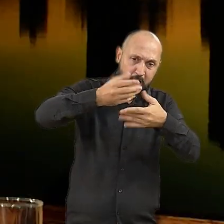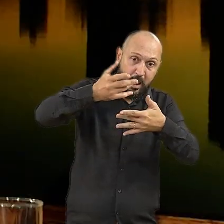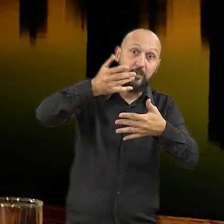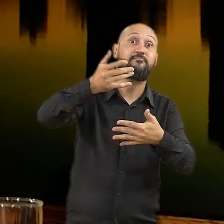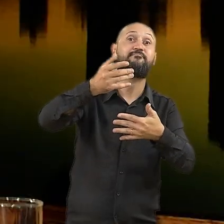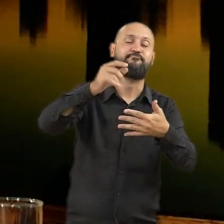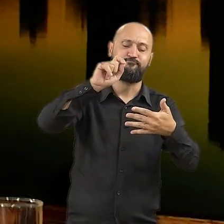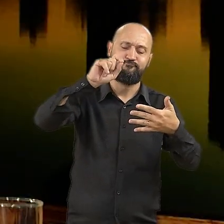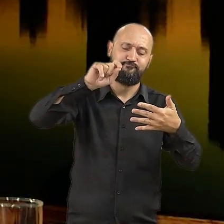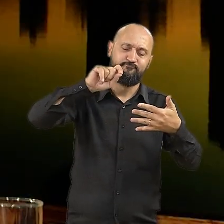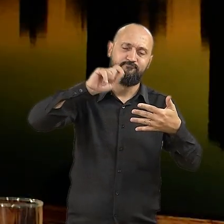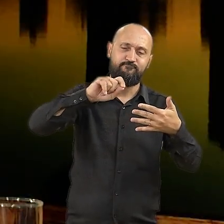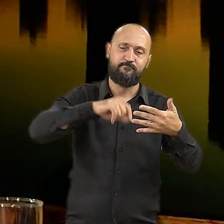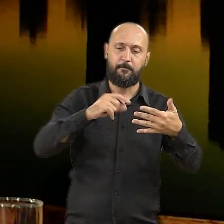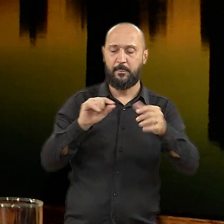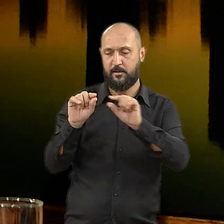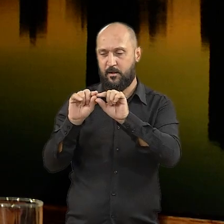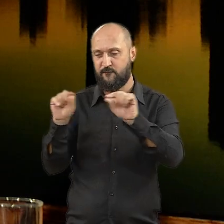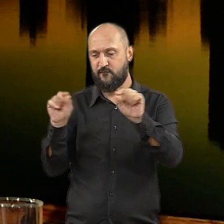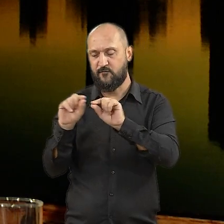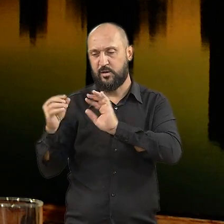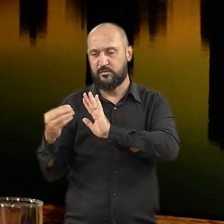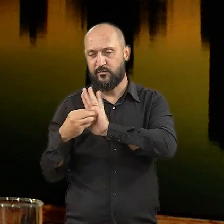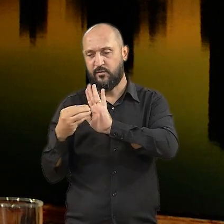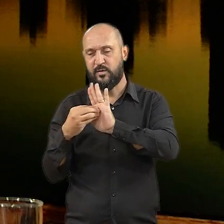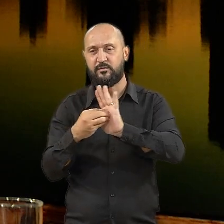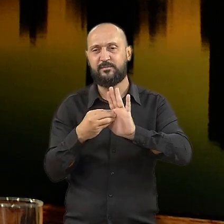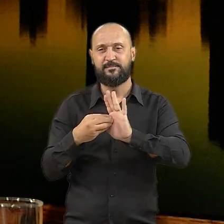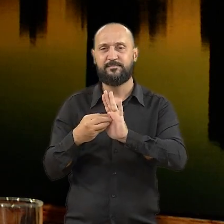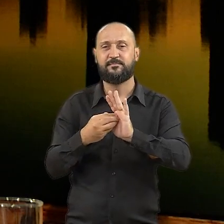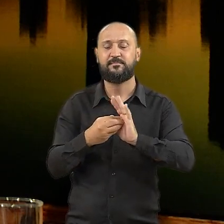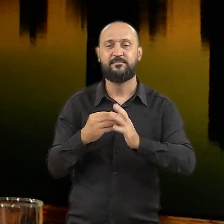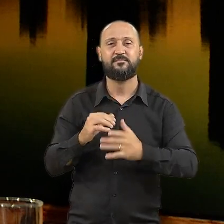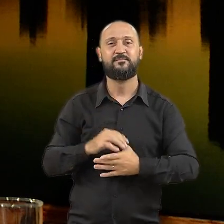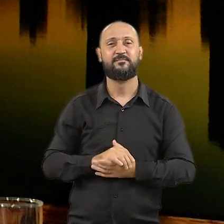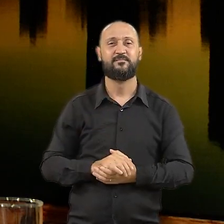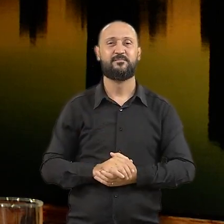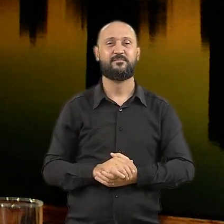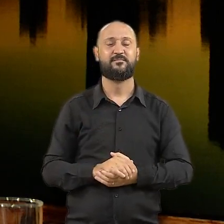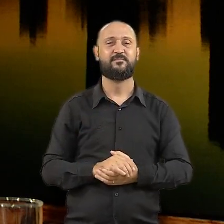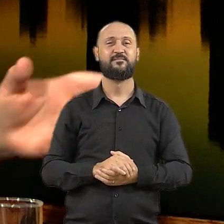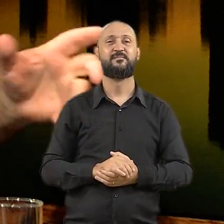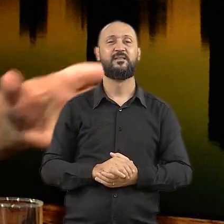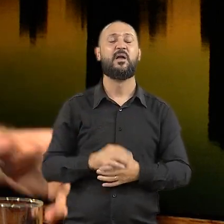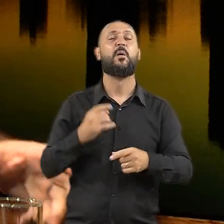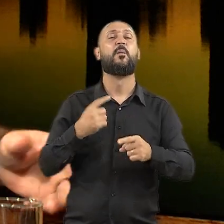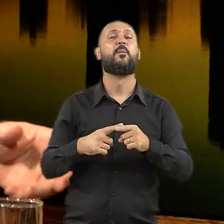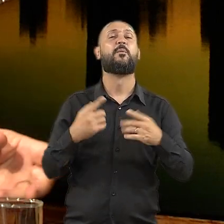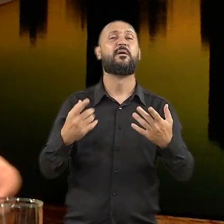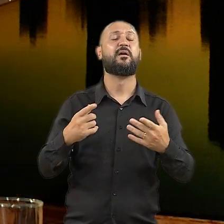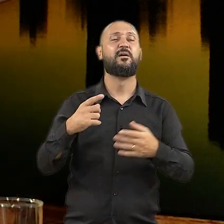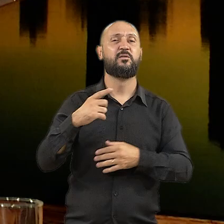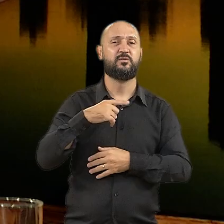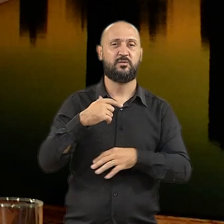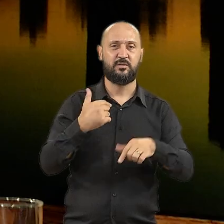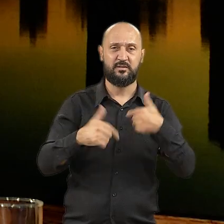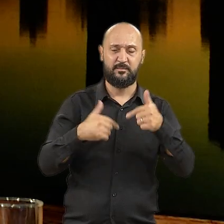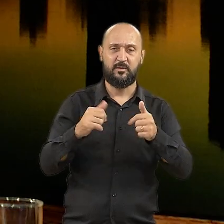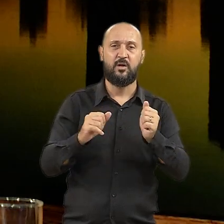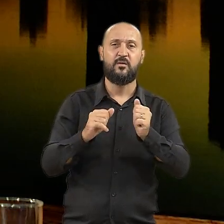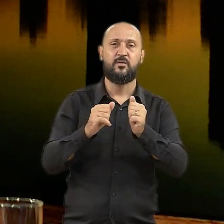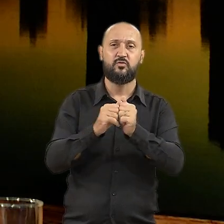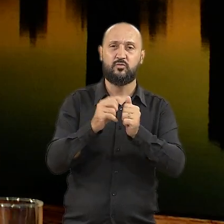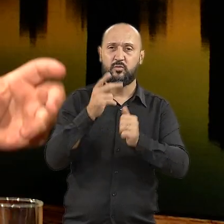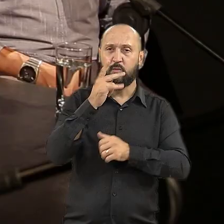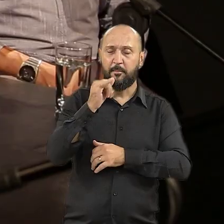música, fiz o refrão que estava faltando e tal. E aí, por quê? Porque eu trabalhava com meu